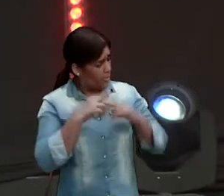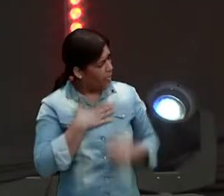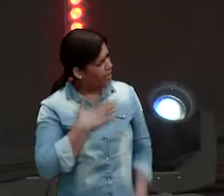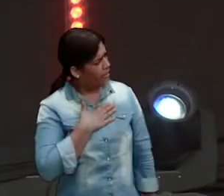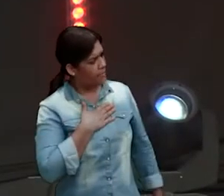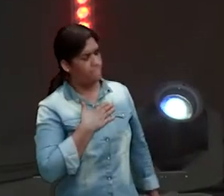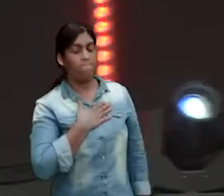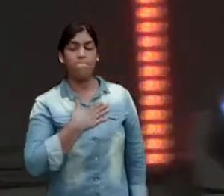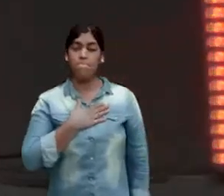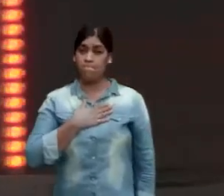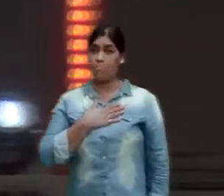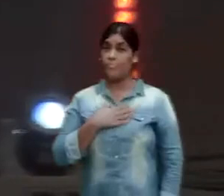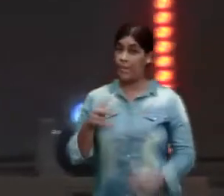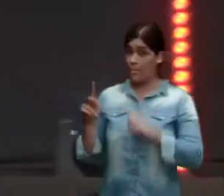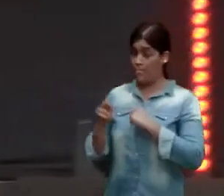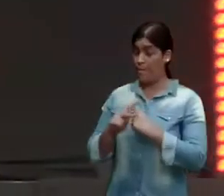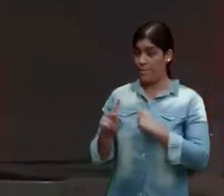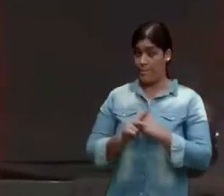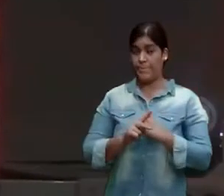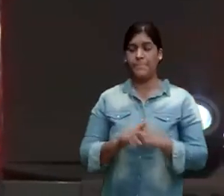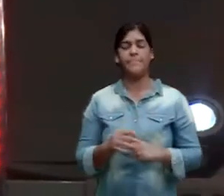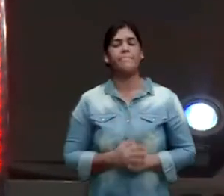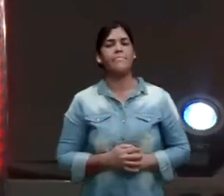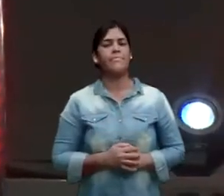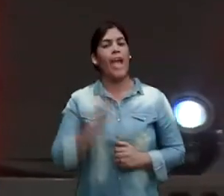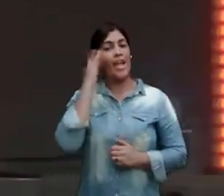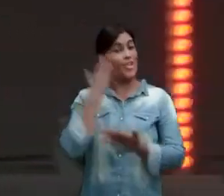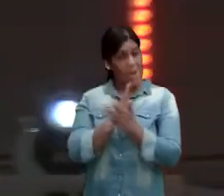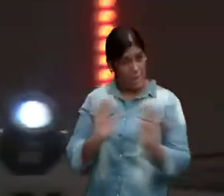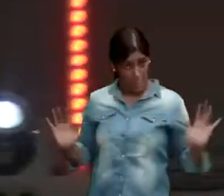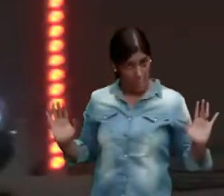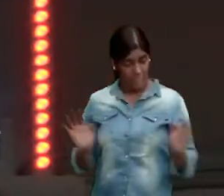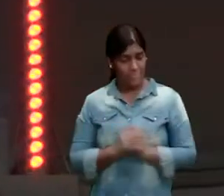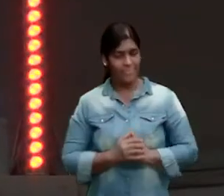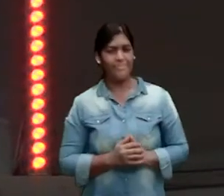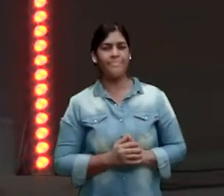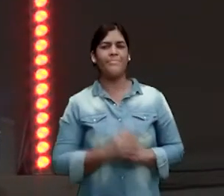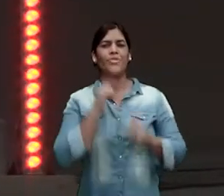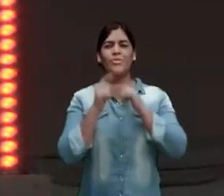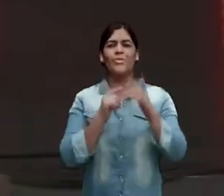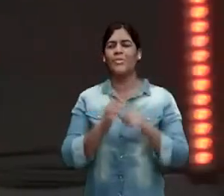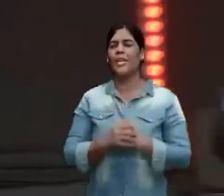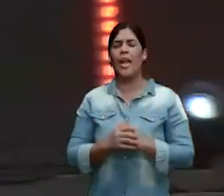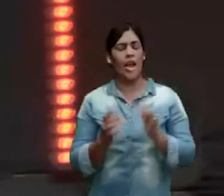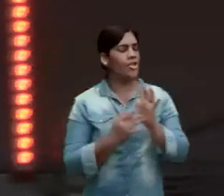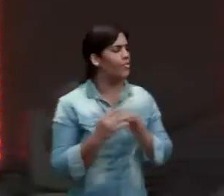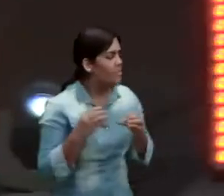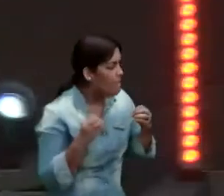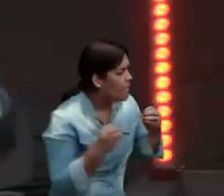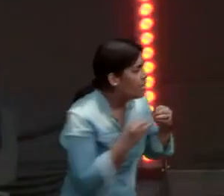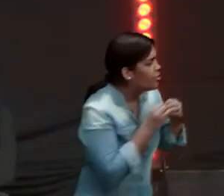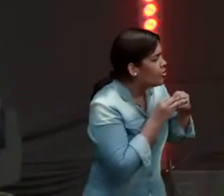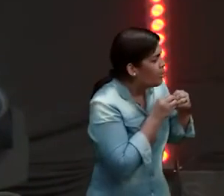aí o Pedro tá ali achando que acabou o questionamento Jesus chega mais perto e fala